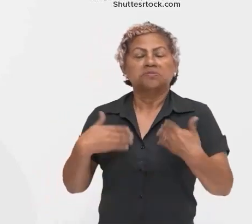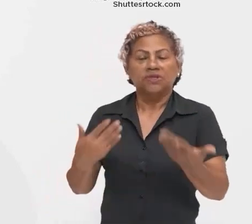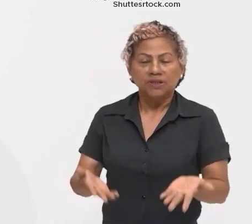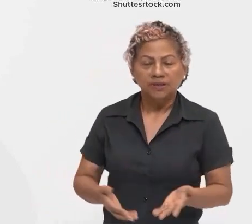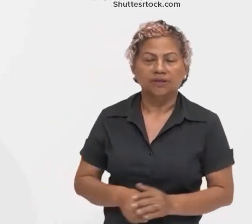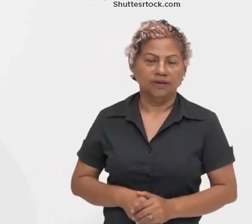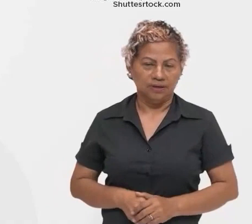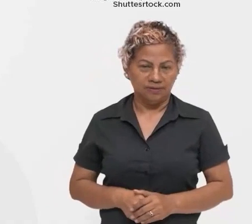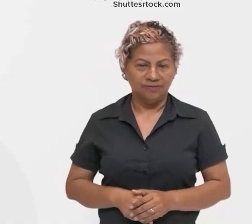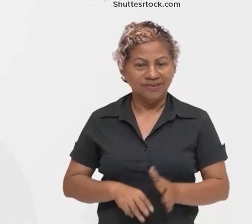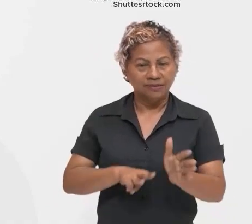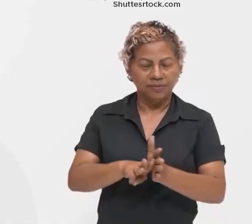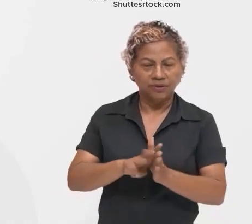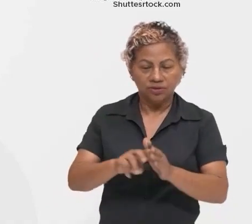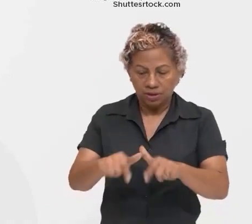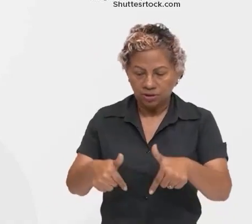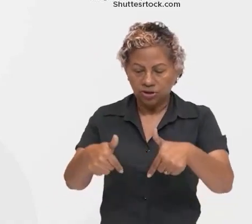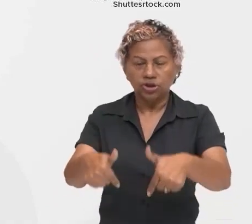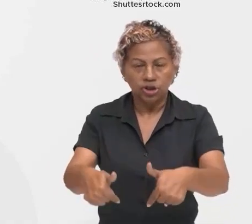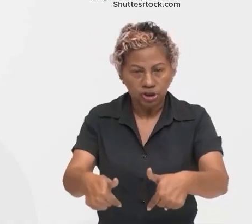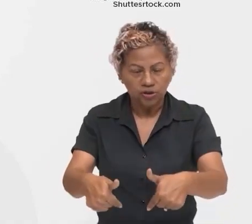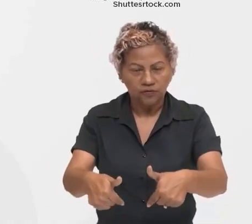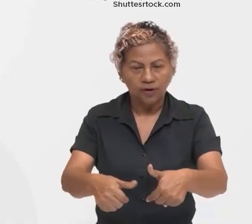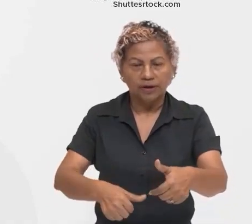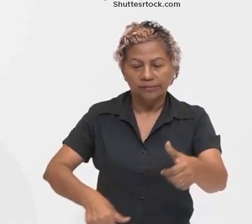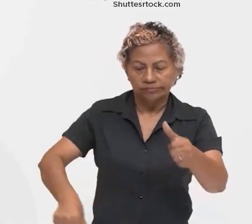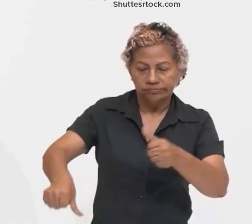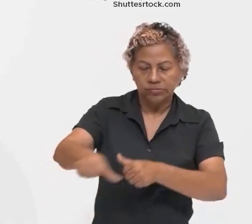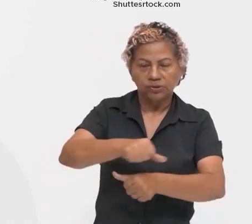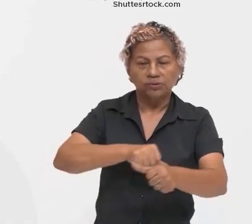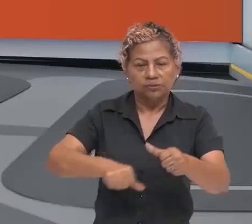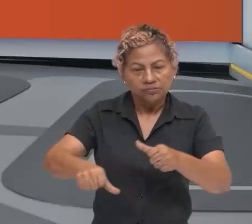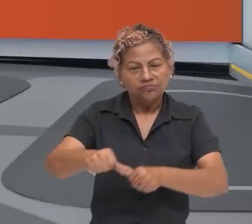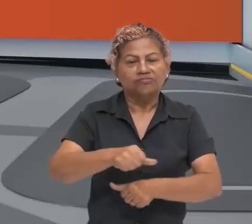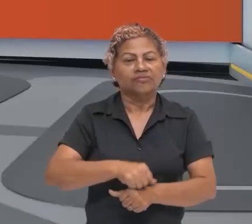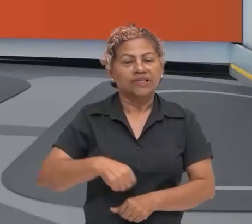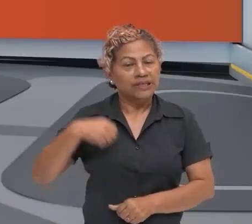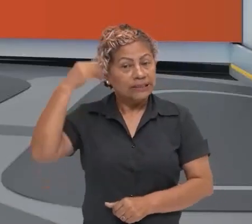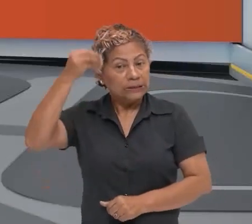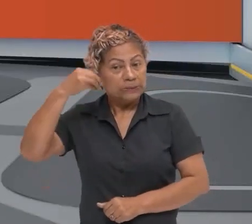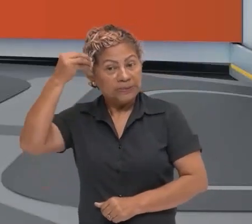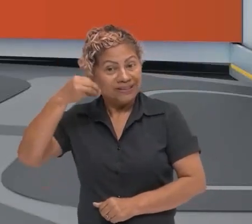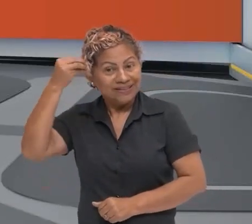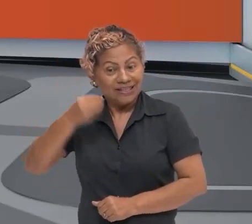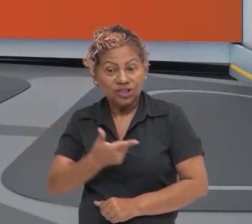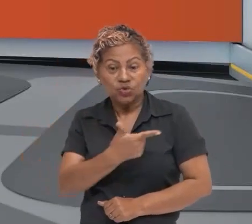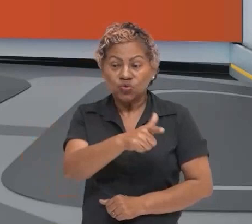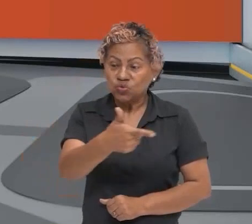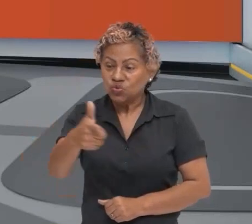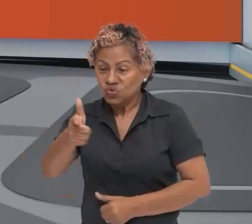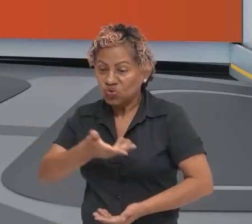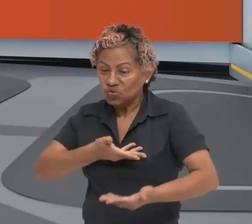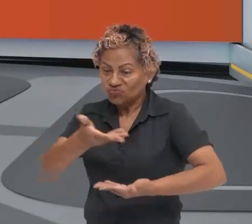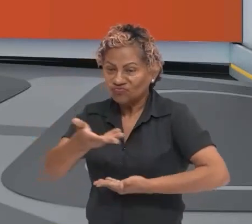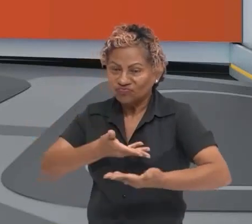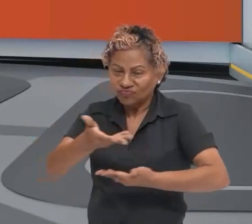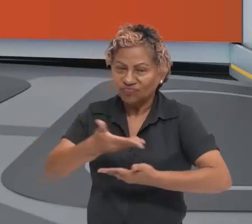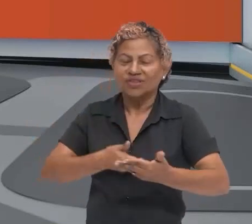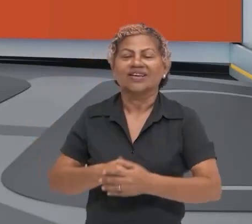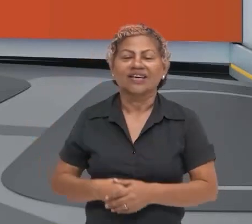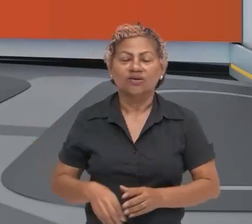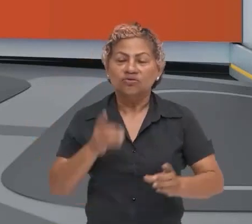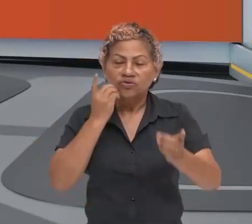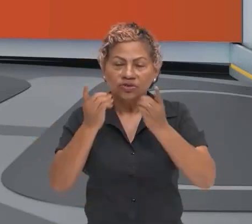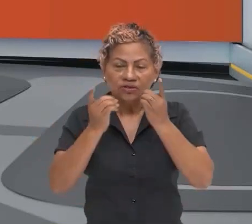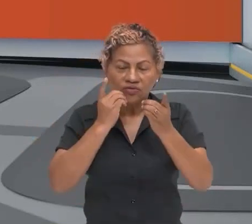trabalhar justamente isso, a troca de conhecimento, a experiência do outro, o conversar, o dialogar,